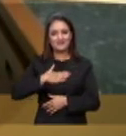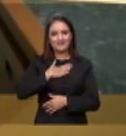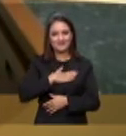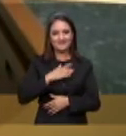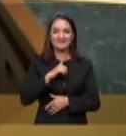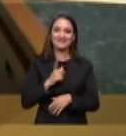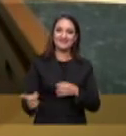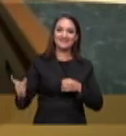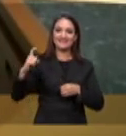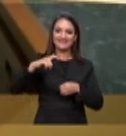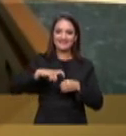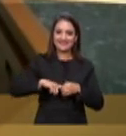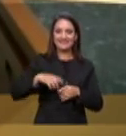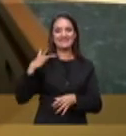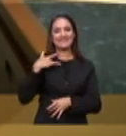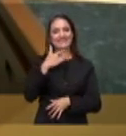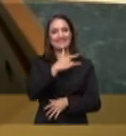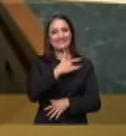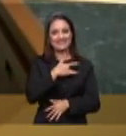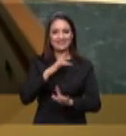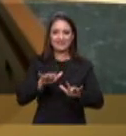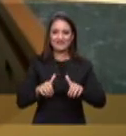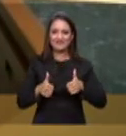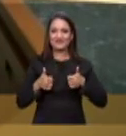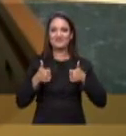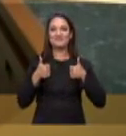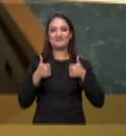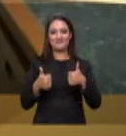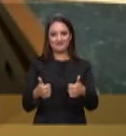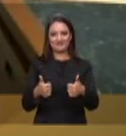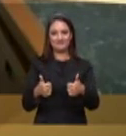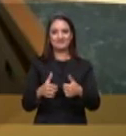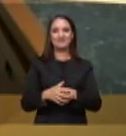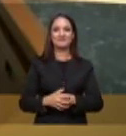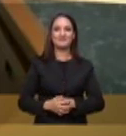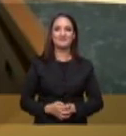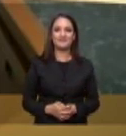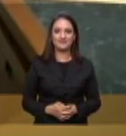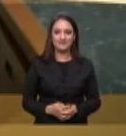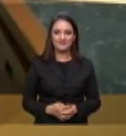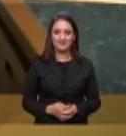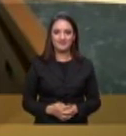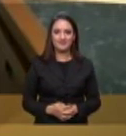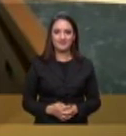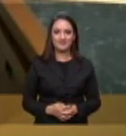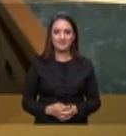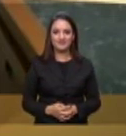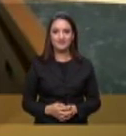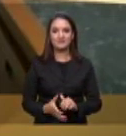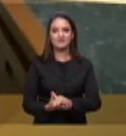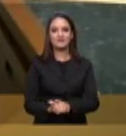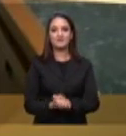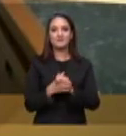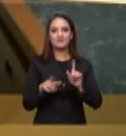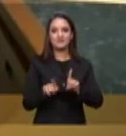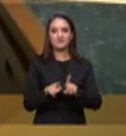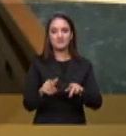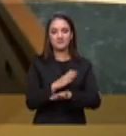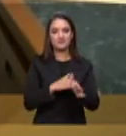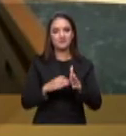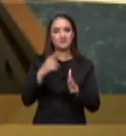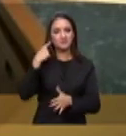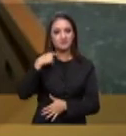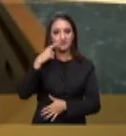tê-lo conosco perfeitamente integrado já e sem nenhum tipo de dificuldade de saúde. Cumprimento os senhores